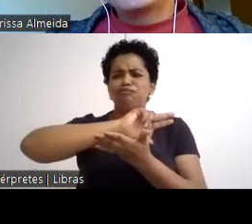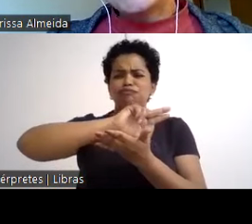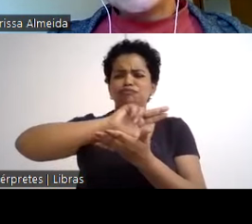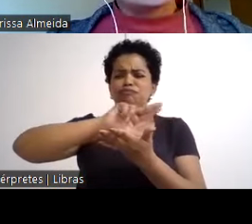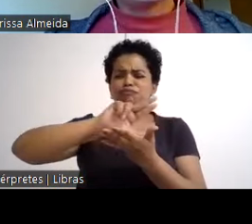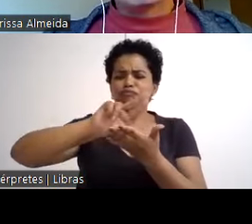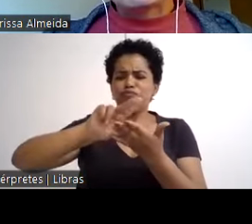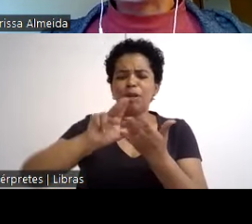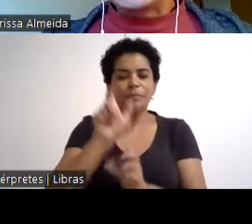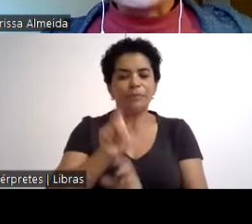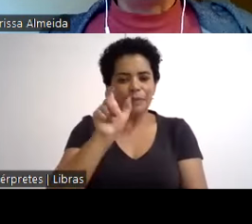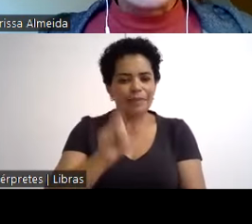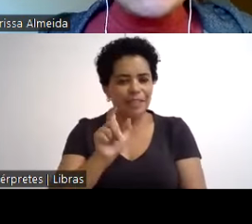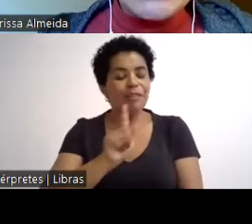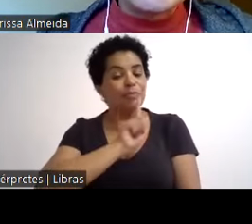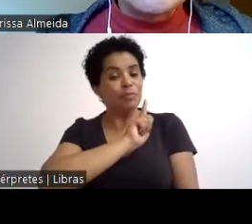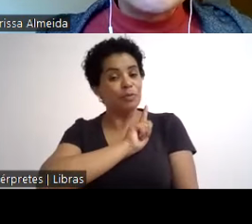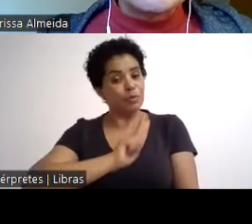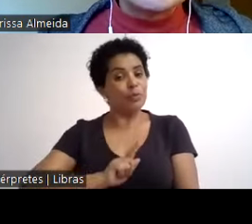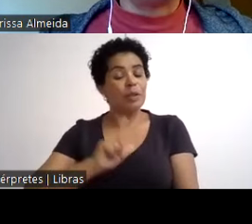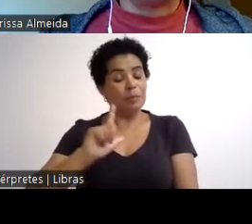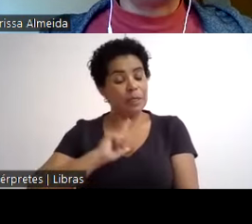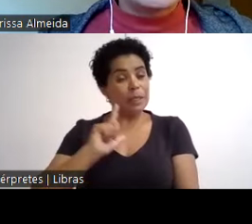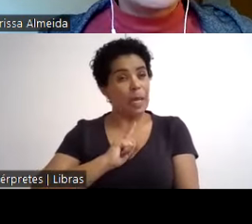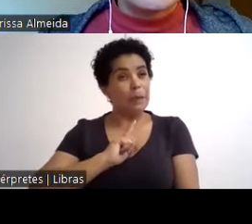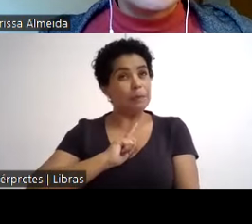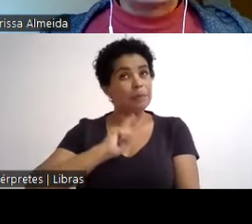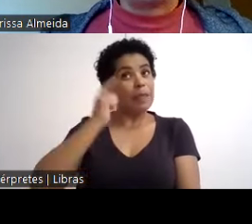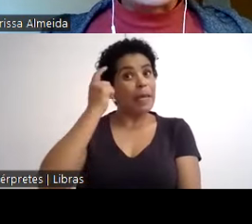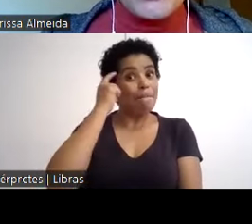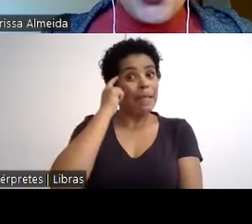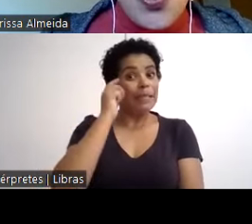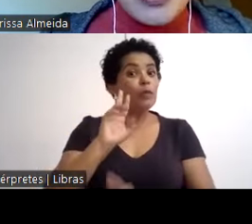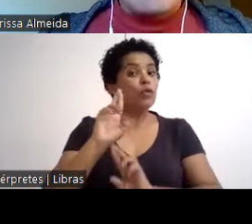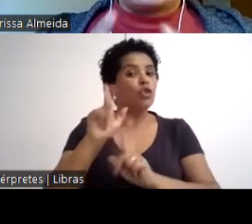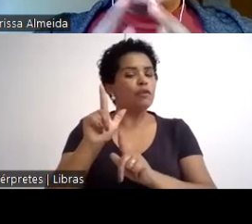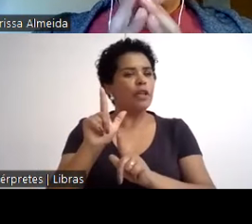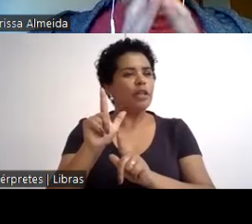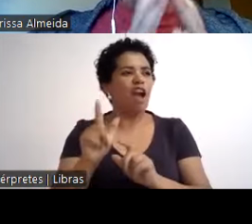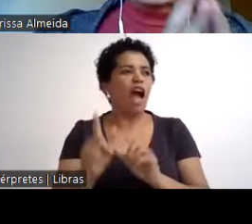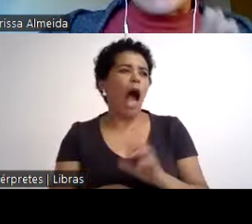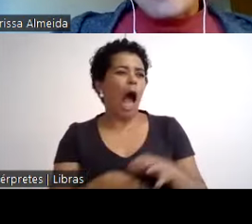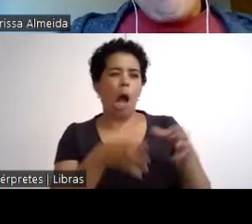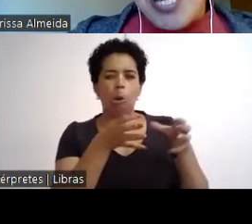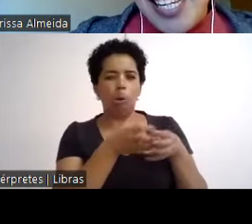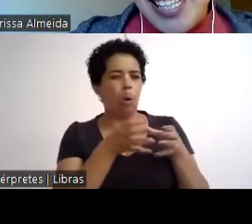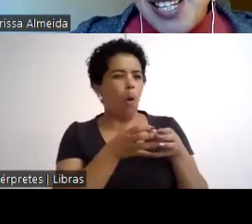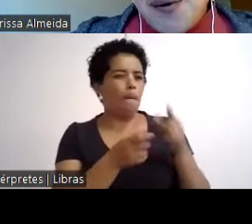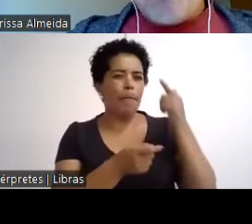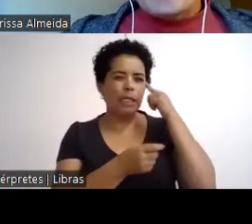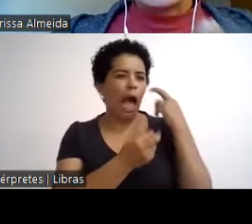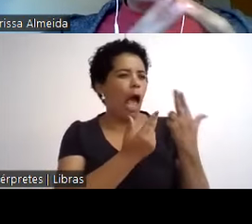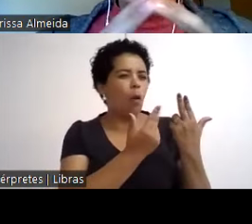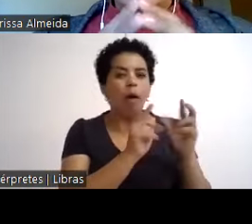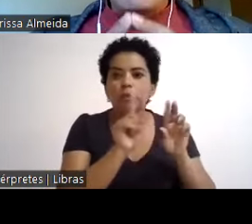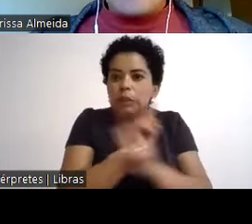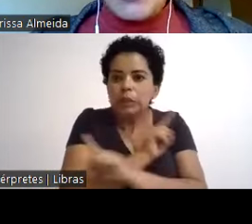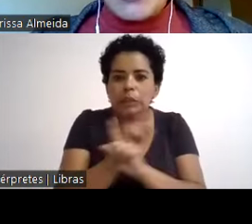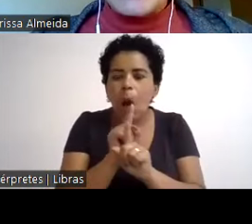na governança a gente tem pessoas que pensem diferente. Pessoas, veja, pensar diferente